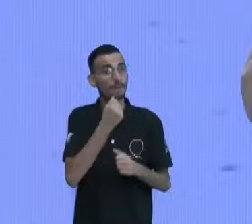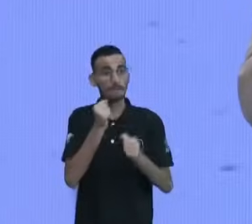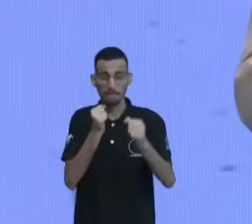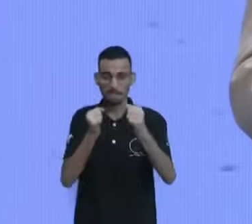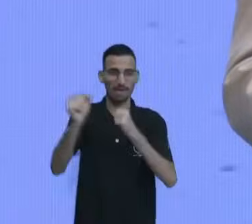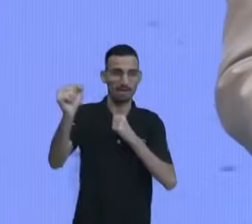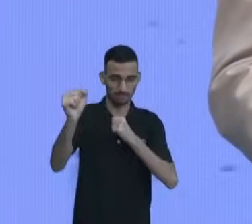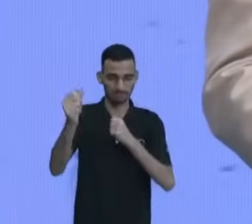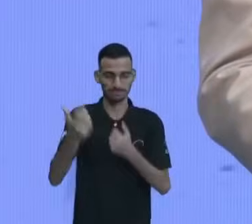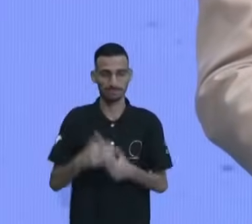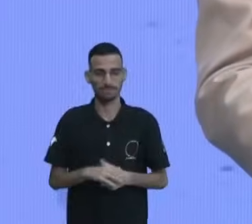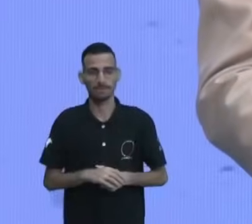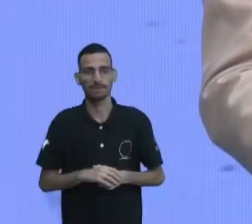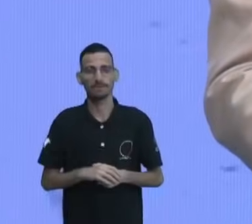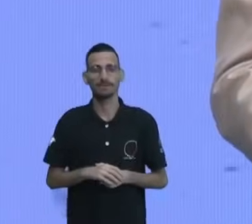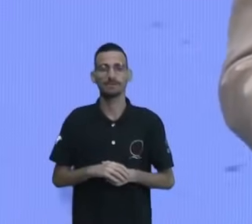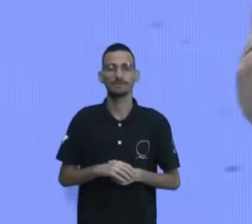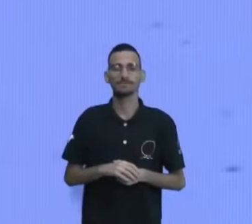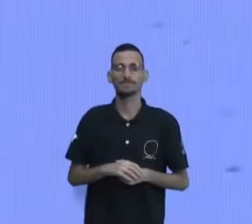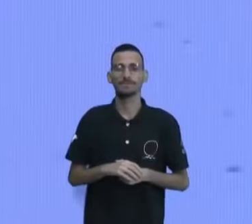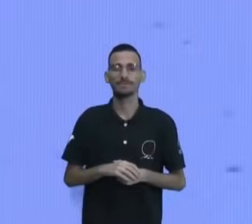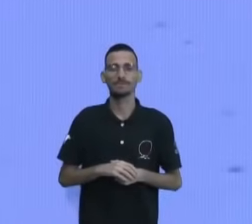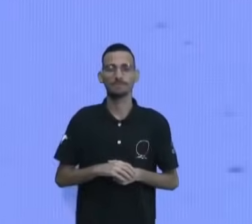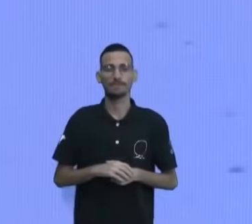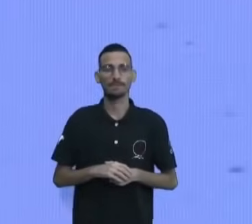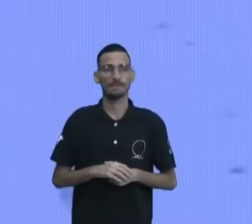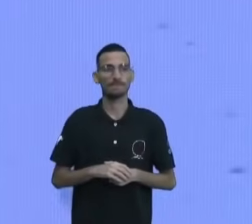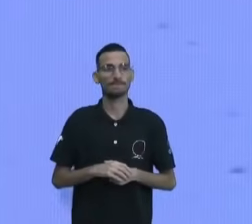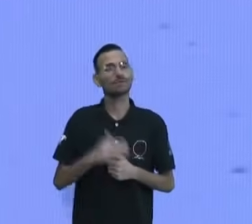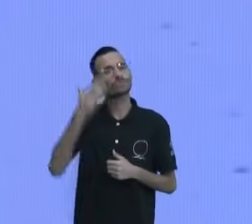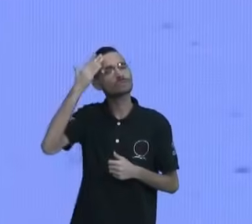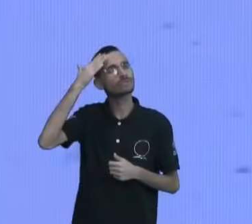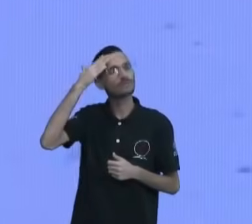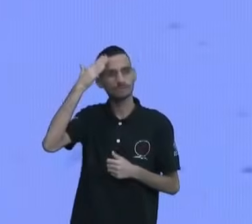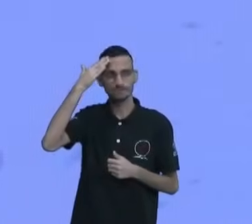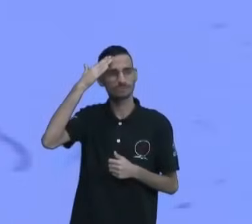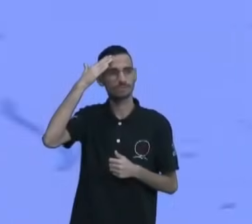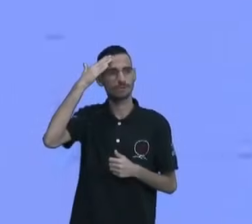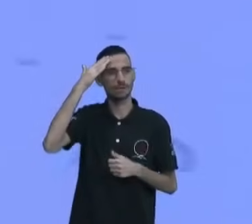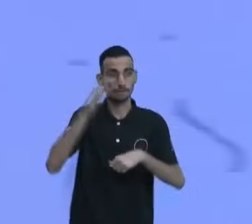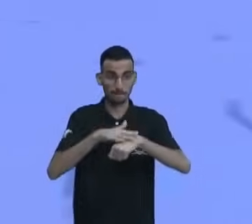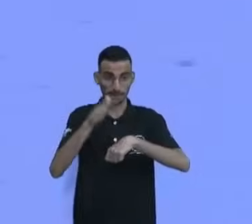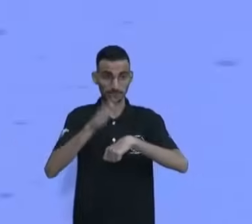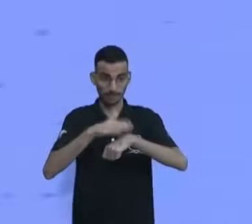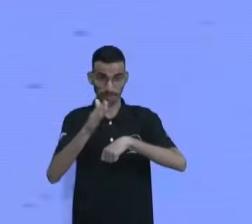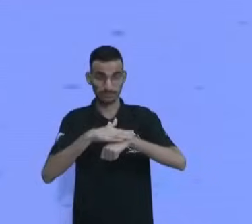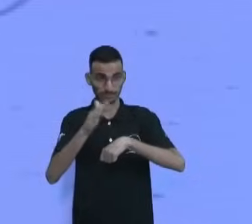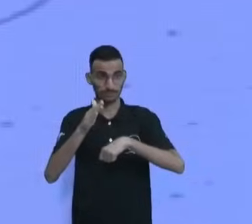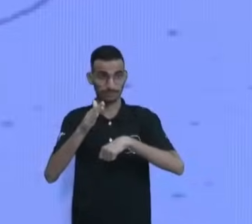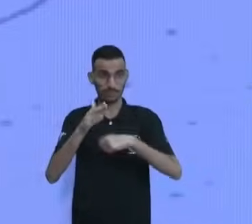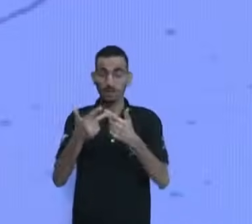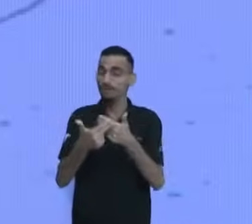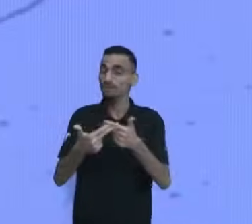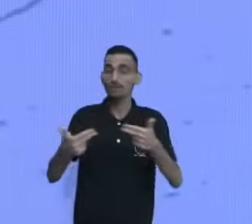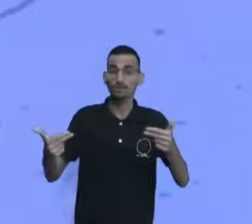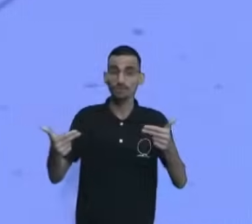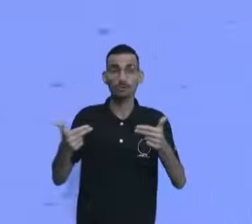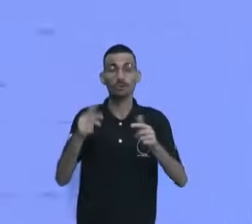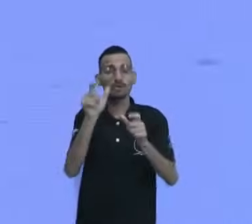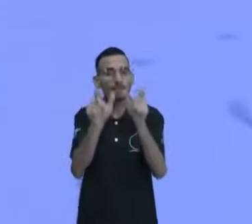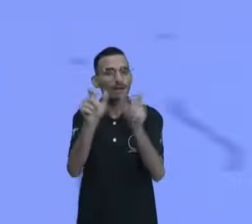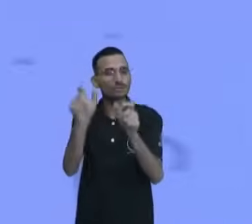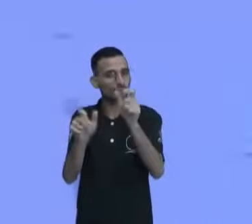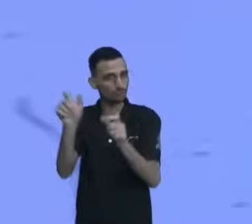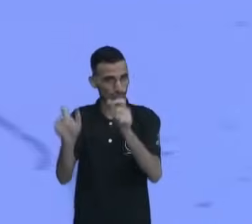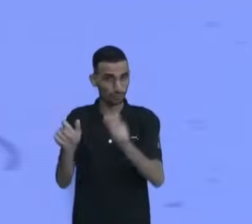deserto como eu falo sabe mais do que todo mundo entende mais do que todo mundo hã quando vem um cara com